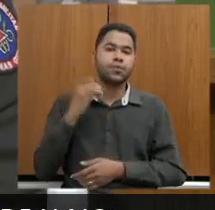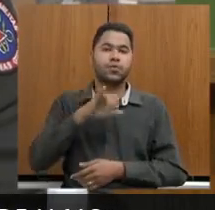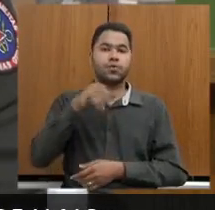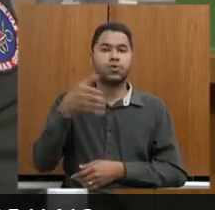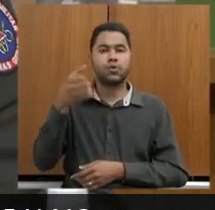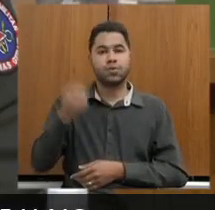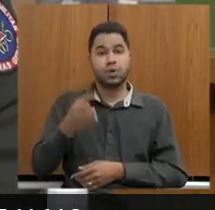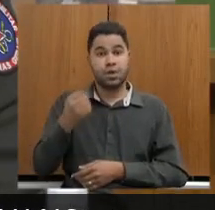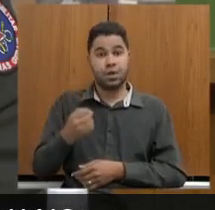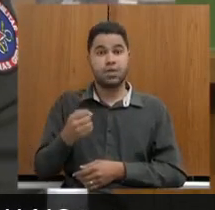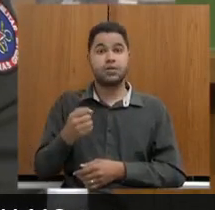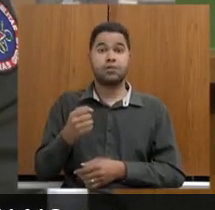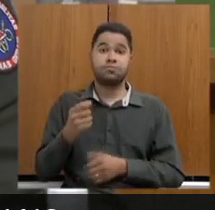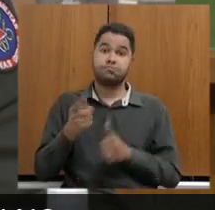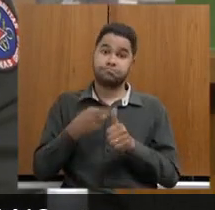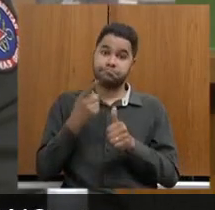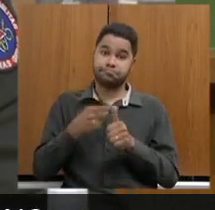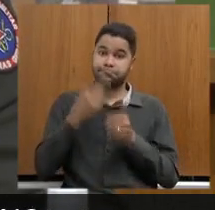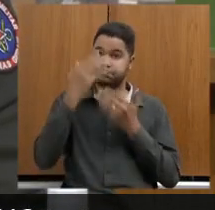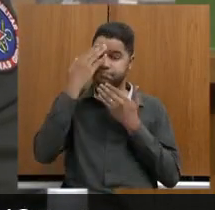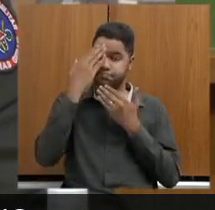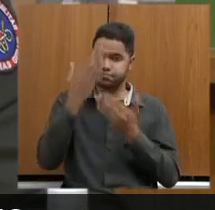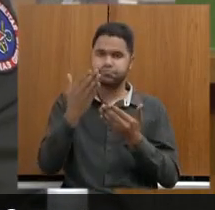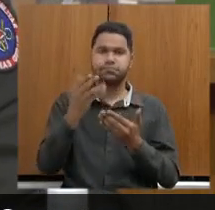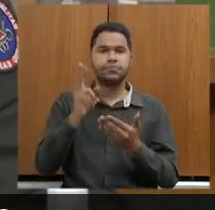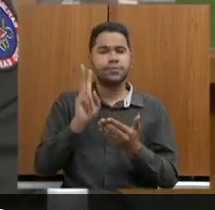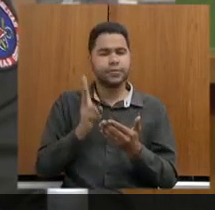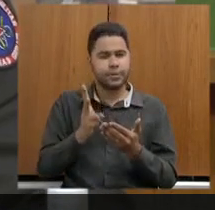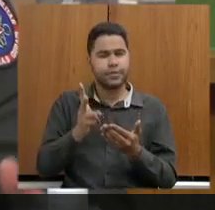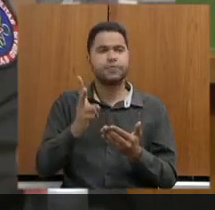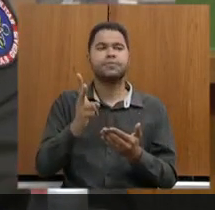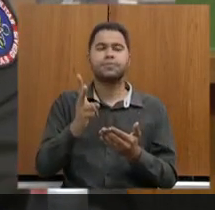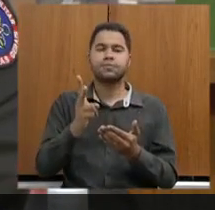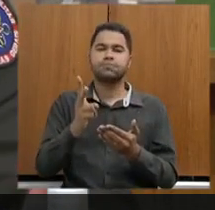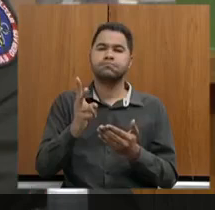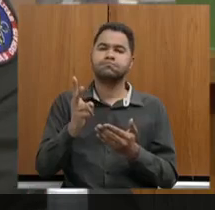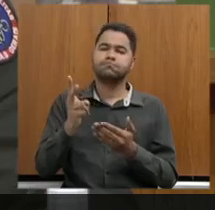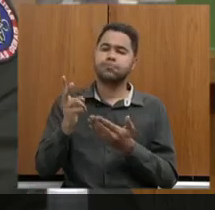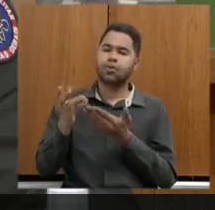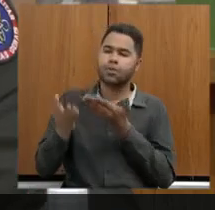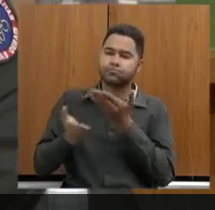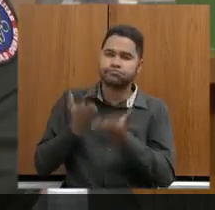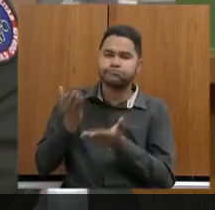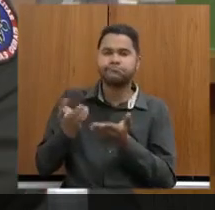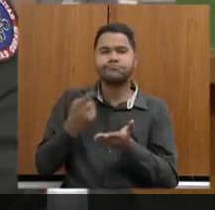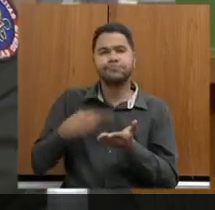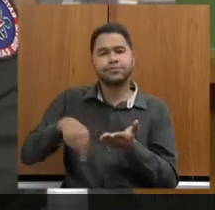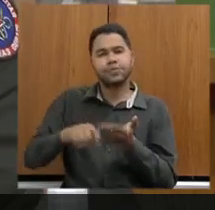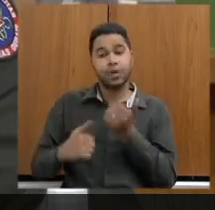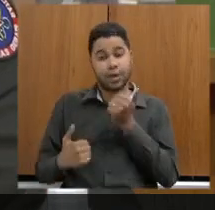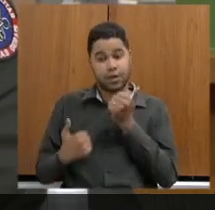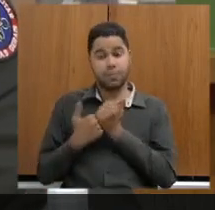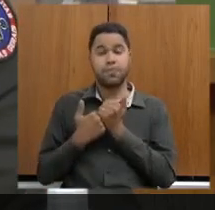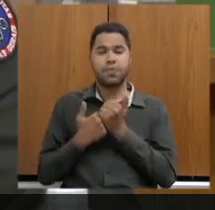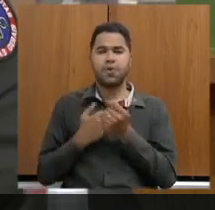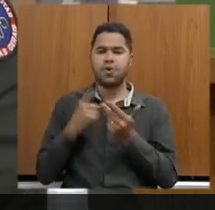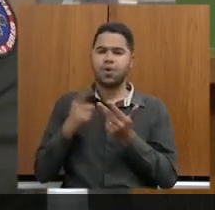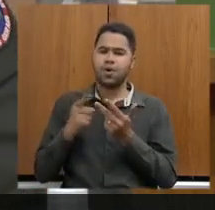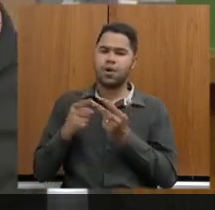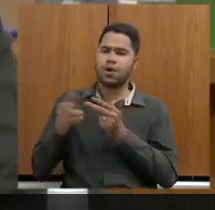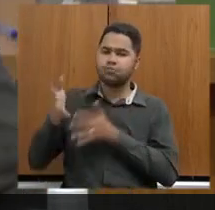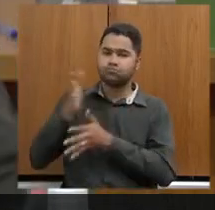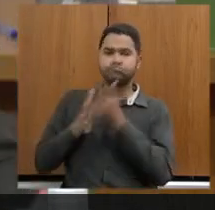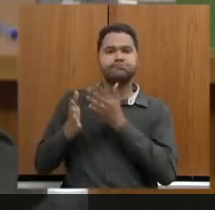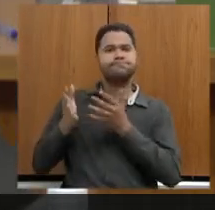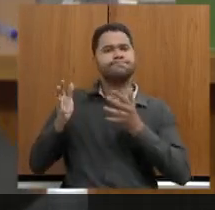Leite quero Antes também agradecer a sempre forma como o senhor nos trata muito apoio muita palavra